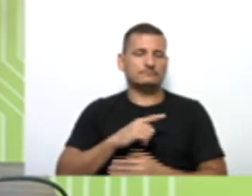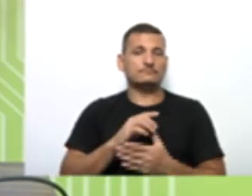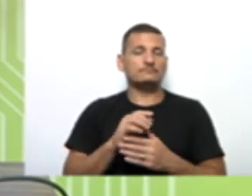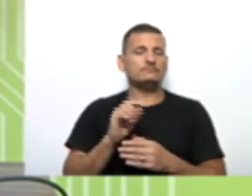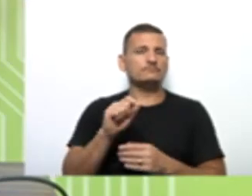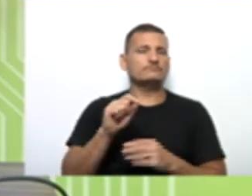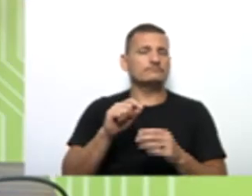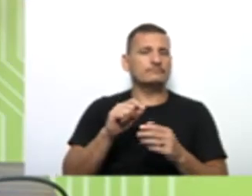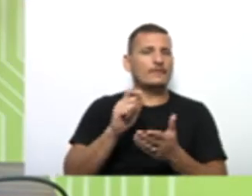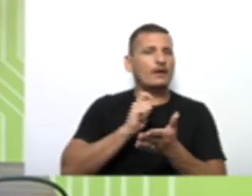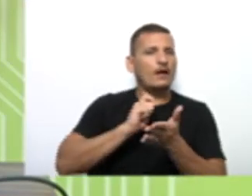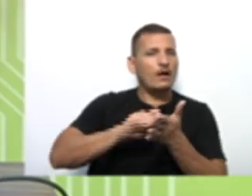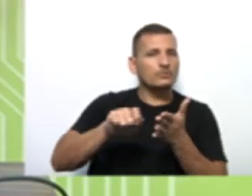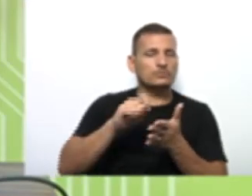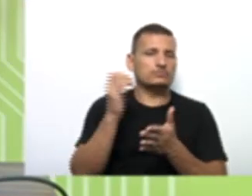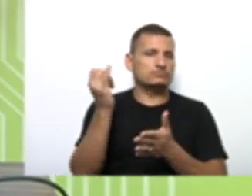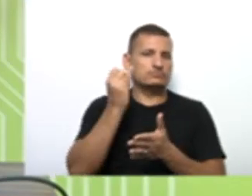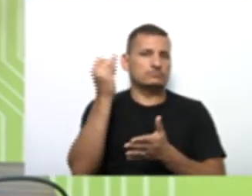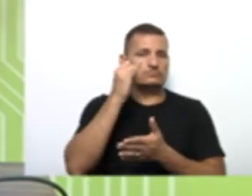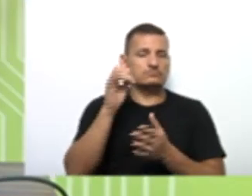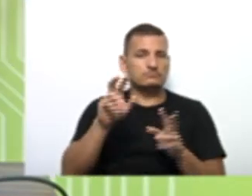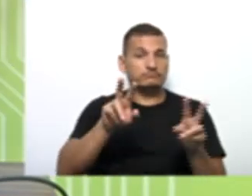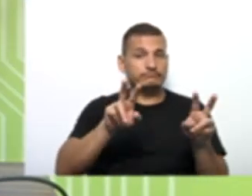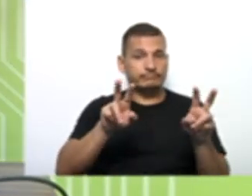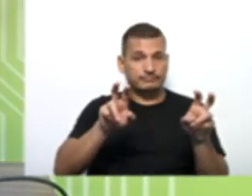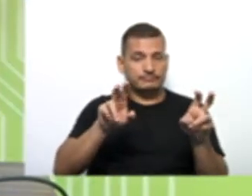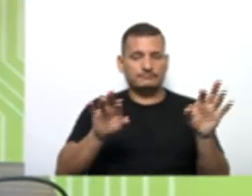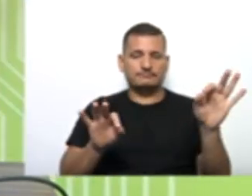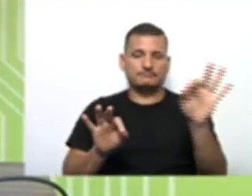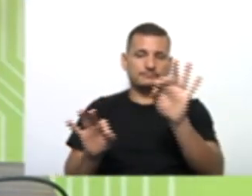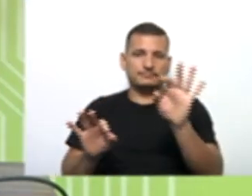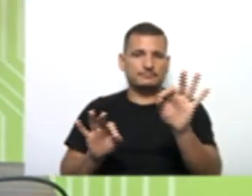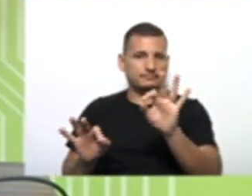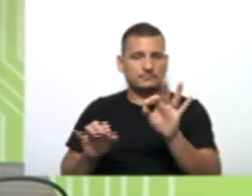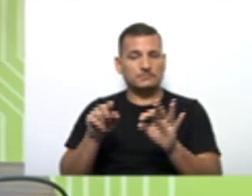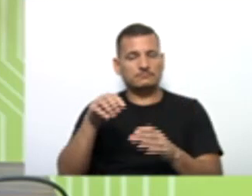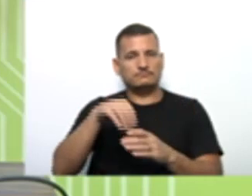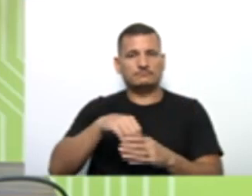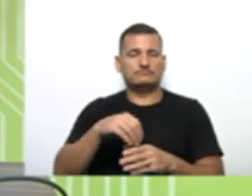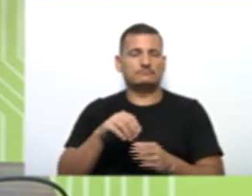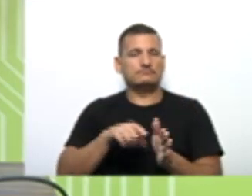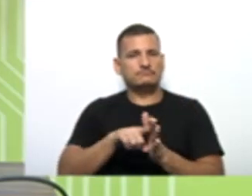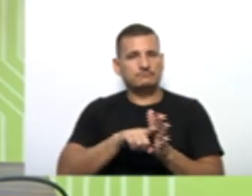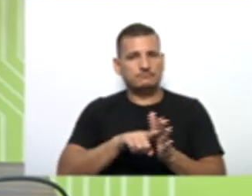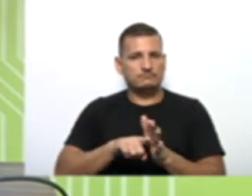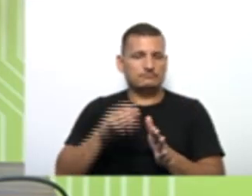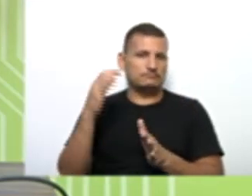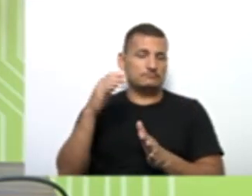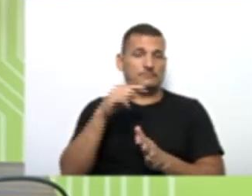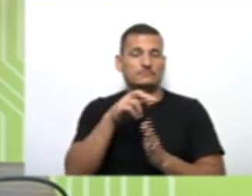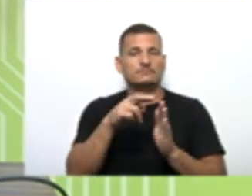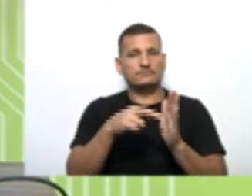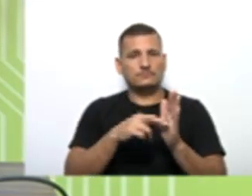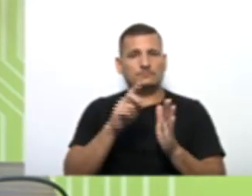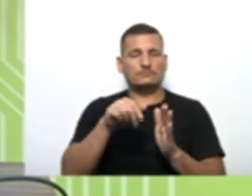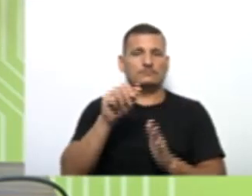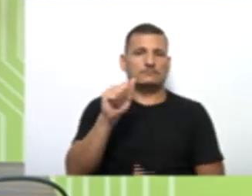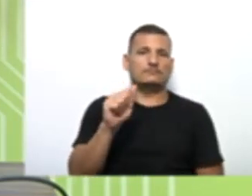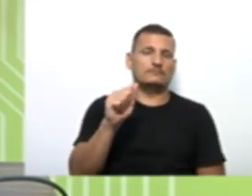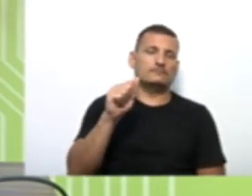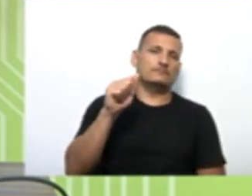autor importante, isso faz parte da construção do conhecimento científico. E essas normas são as normas brasileiras,